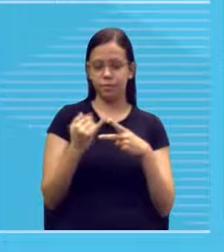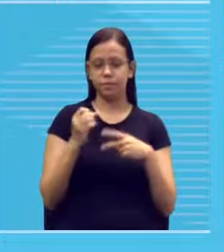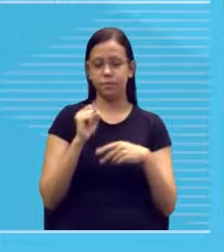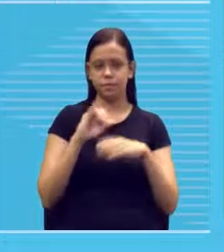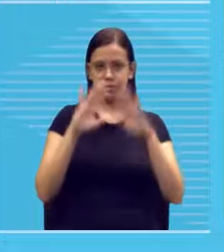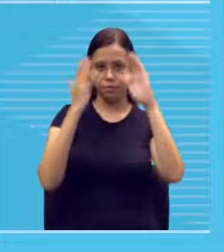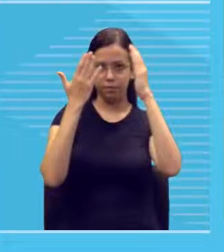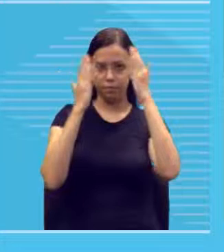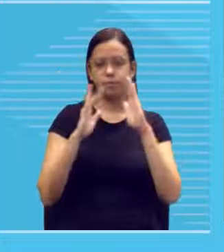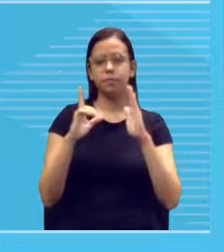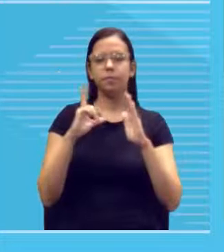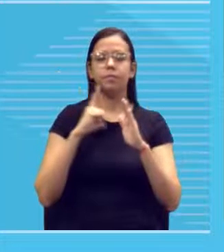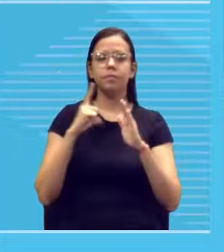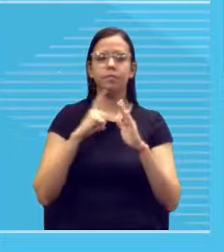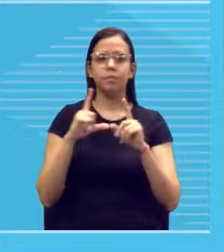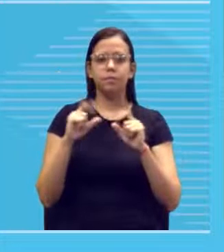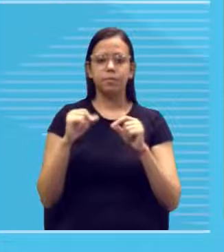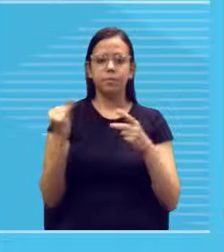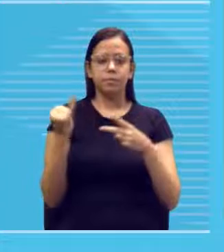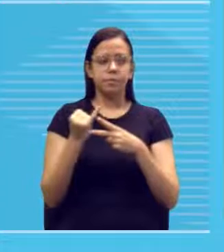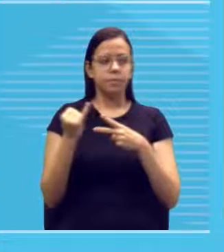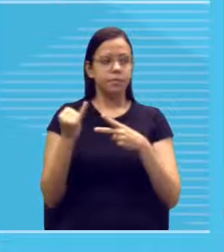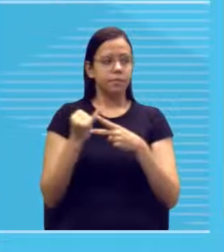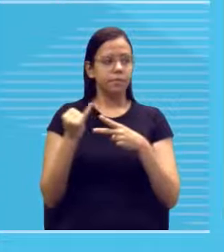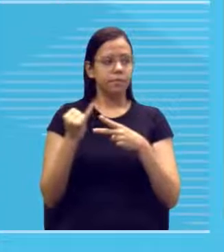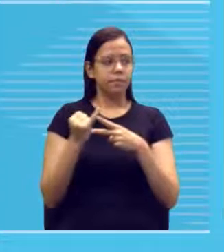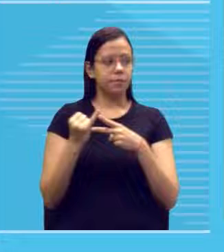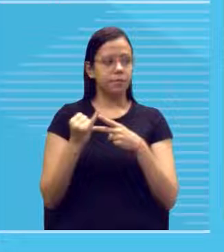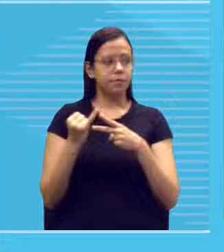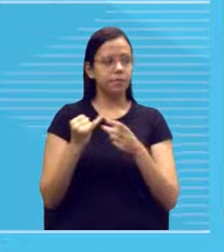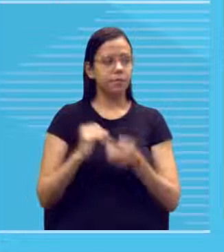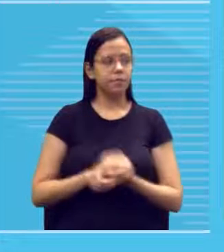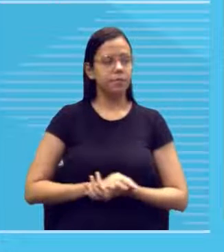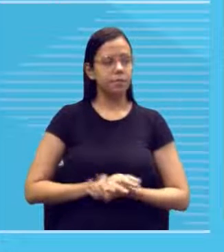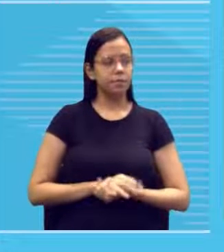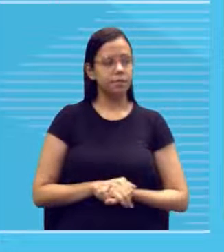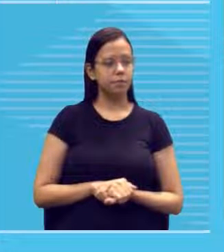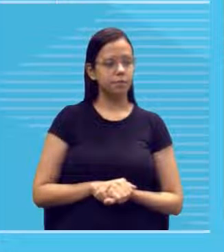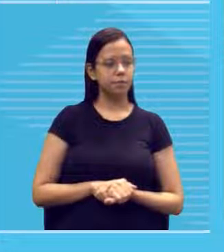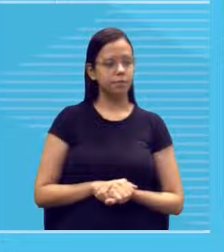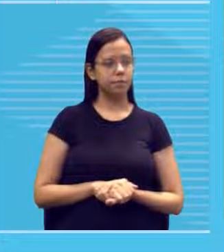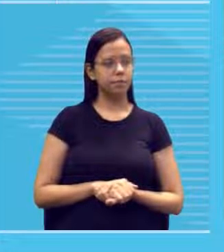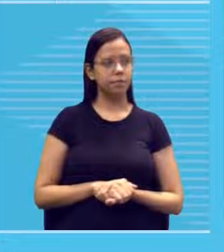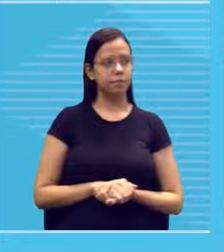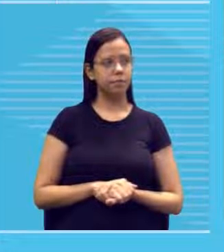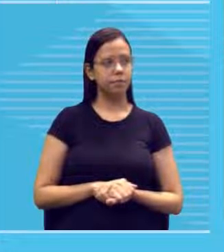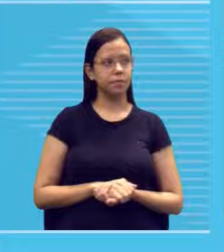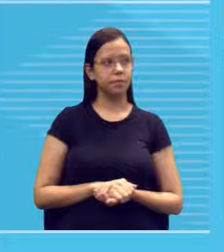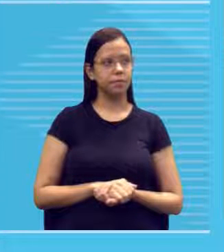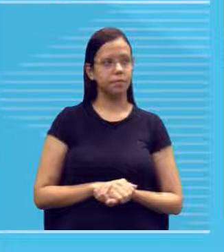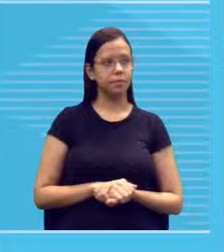eu tenho um triângulo não tenho não correto